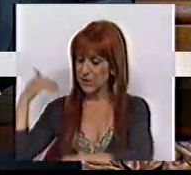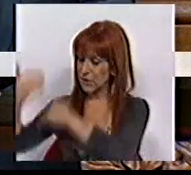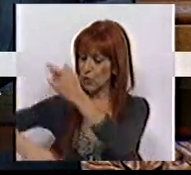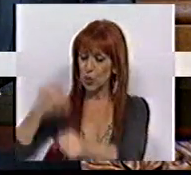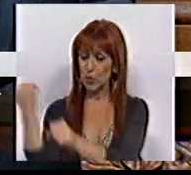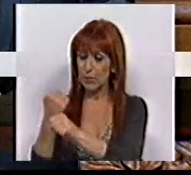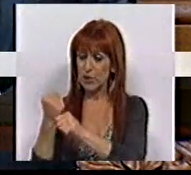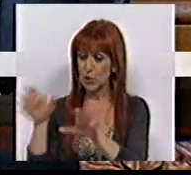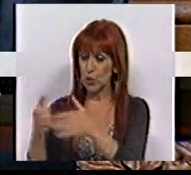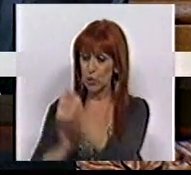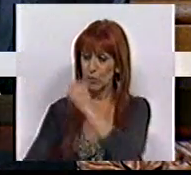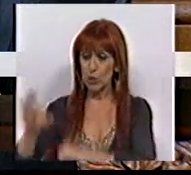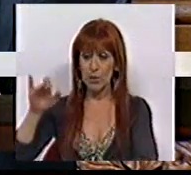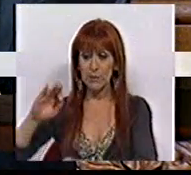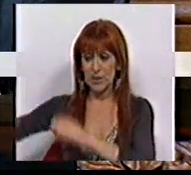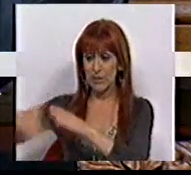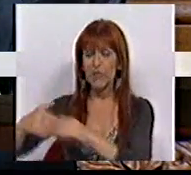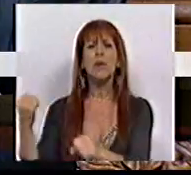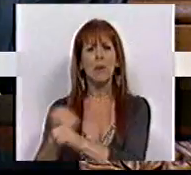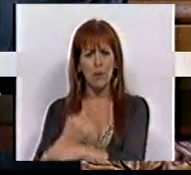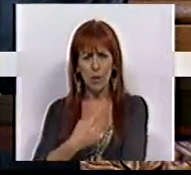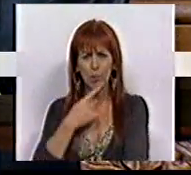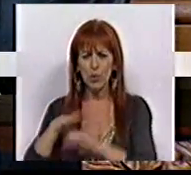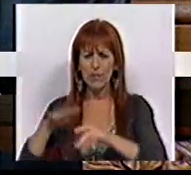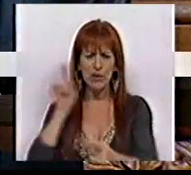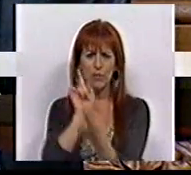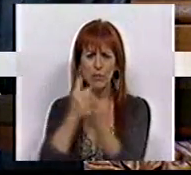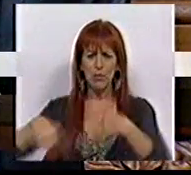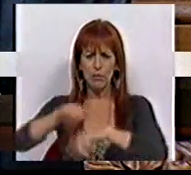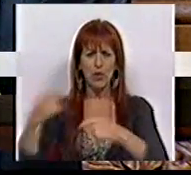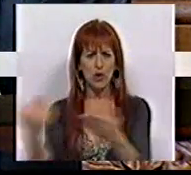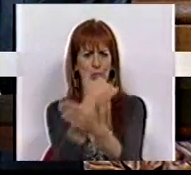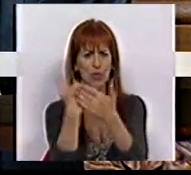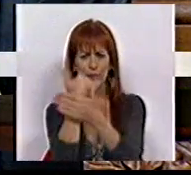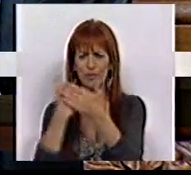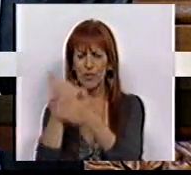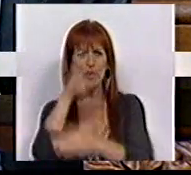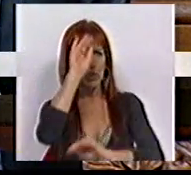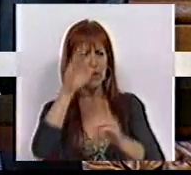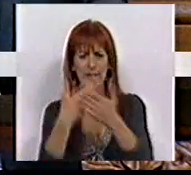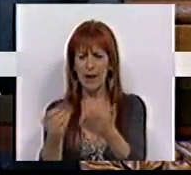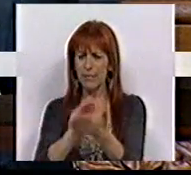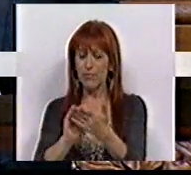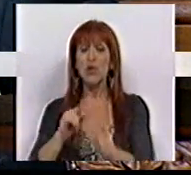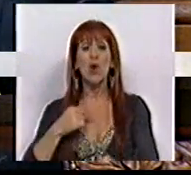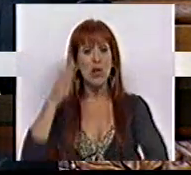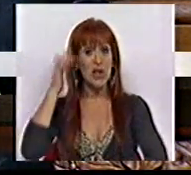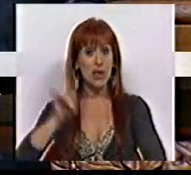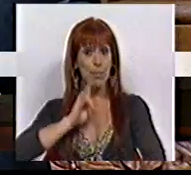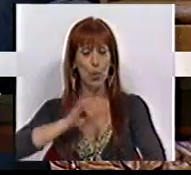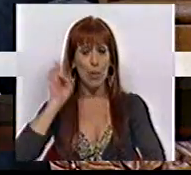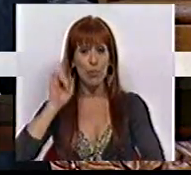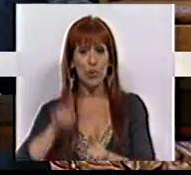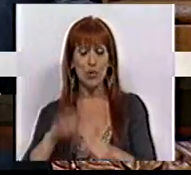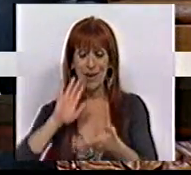dos trabalhos do grupo, o PCP participou ativamente na fase de audições e consolidação de recomendações. Consideramos de grande